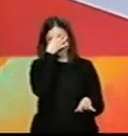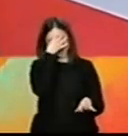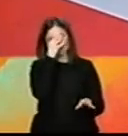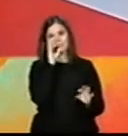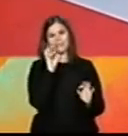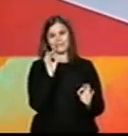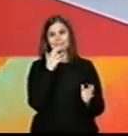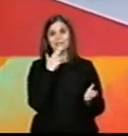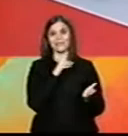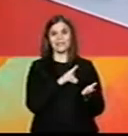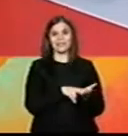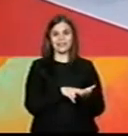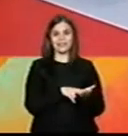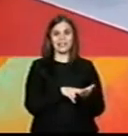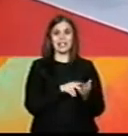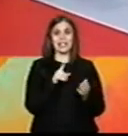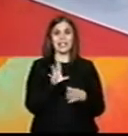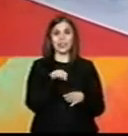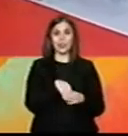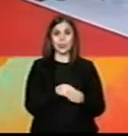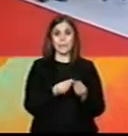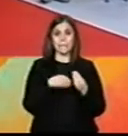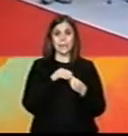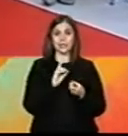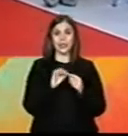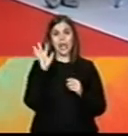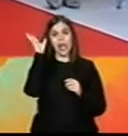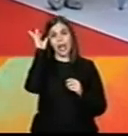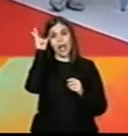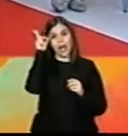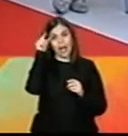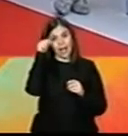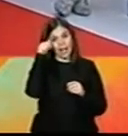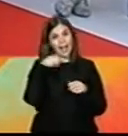não é? Vão ter que esperar. Estas levaram mais qualquer coisa. Um queijo. Foi?